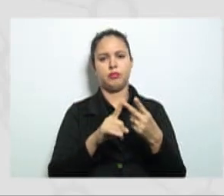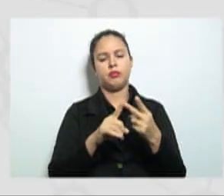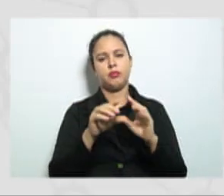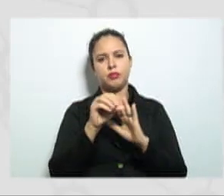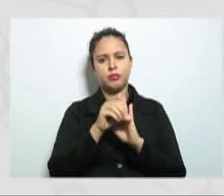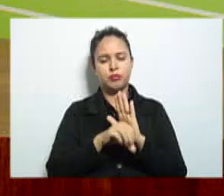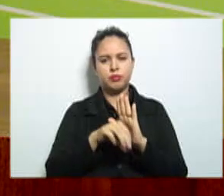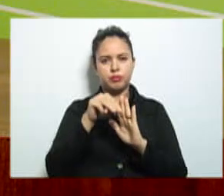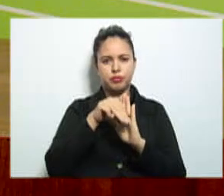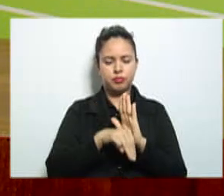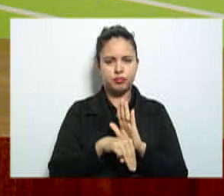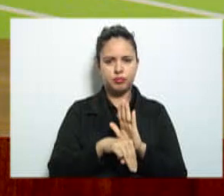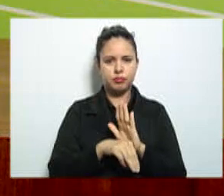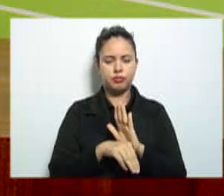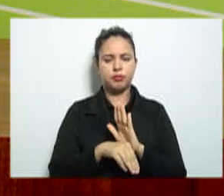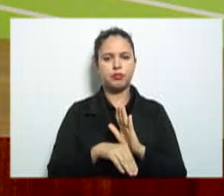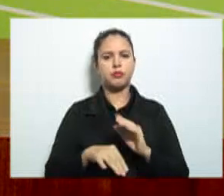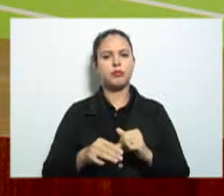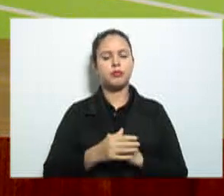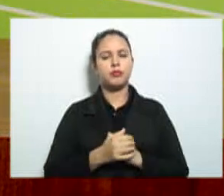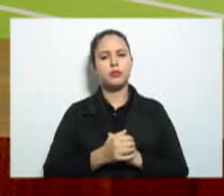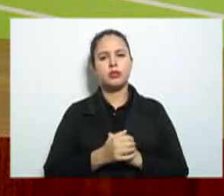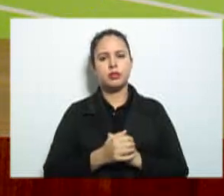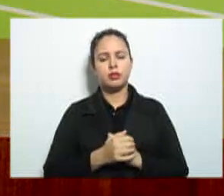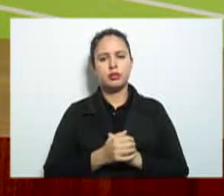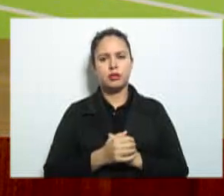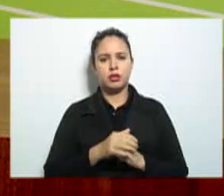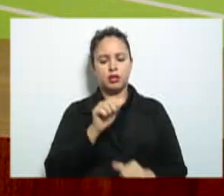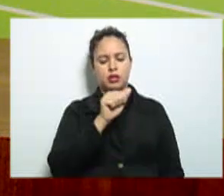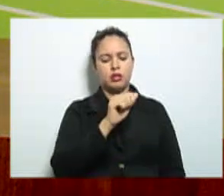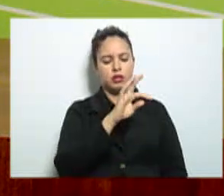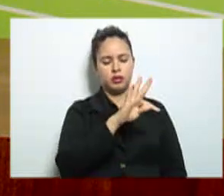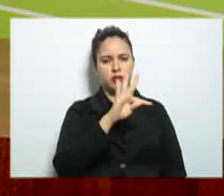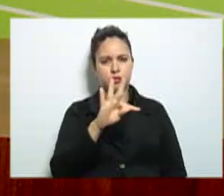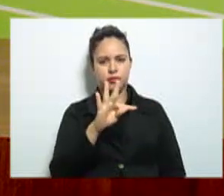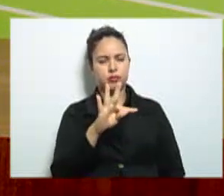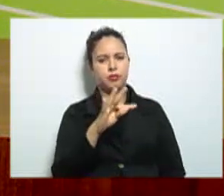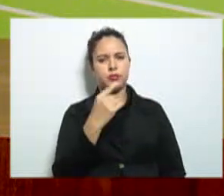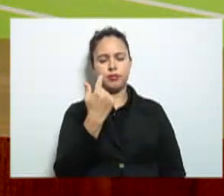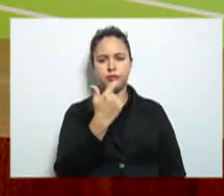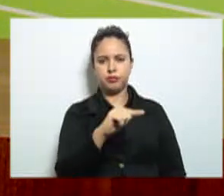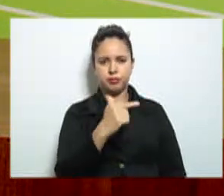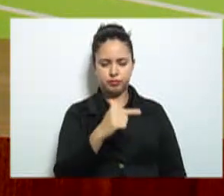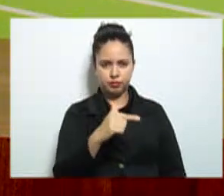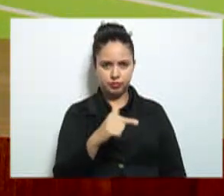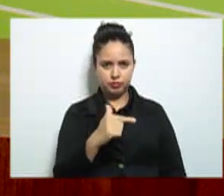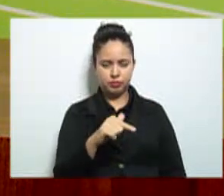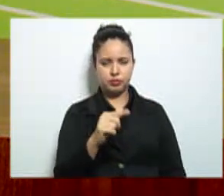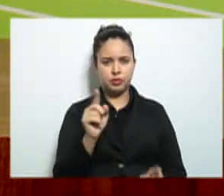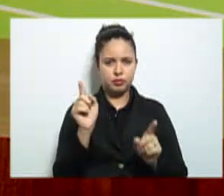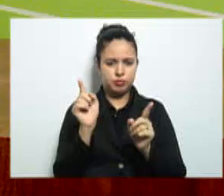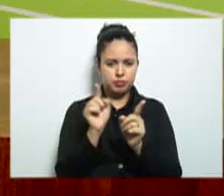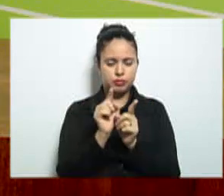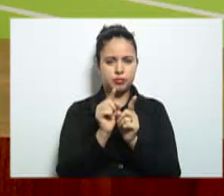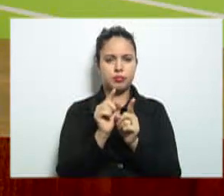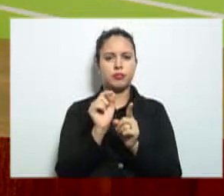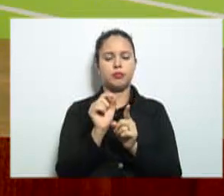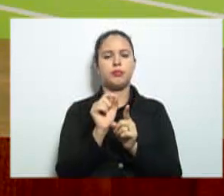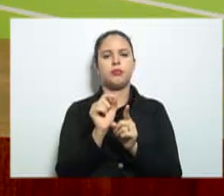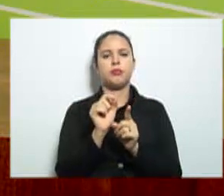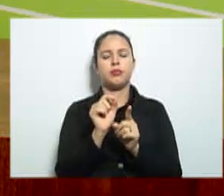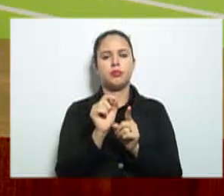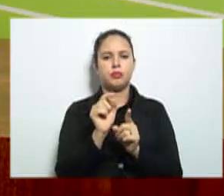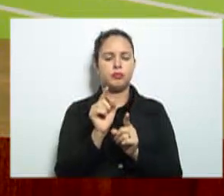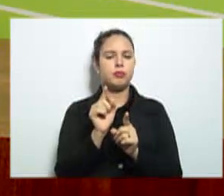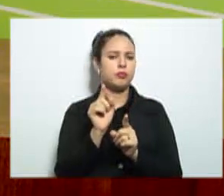de lembrá-los que não existe o ATT. Eu já disse para vocês em outra aula que ATT é uma abreviação para attention,